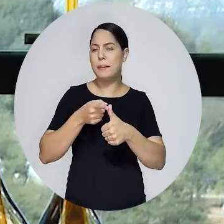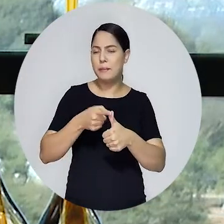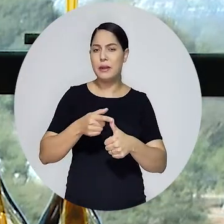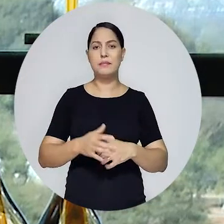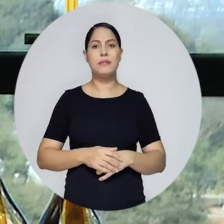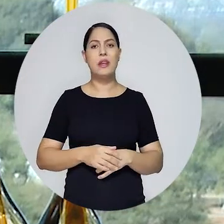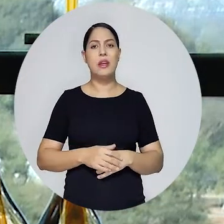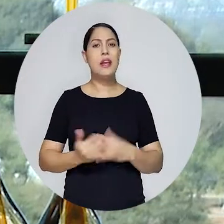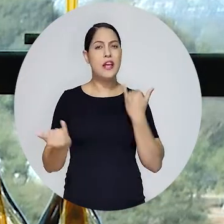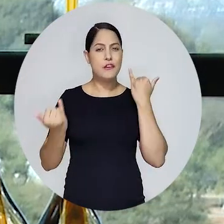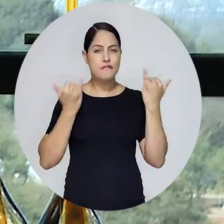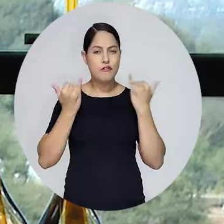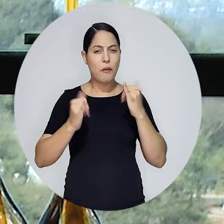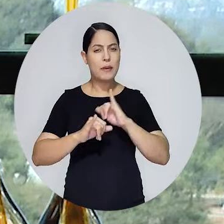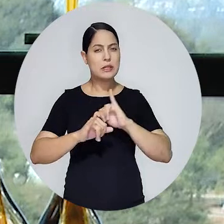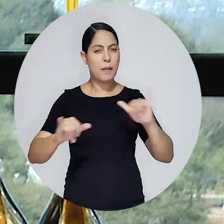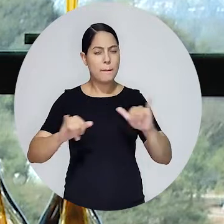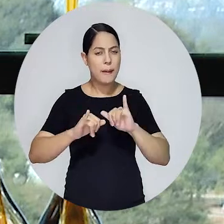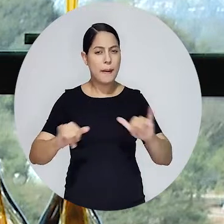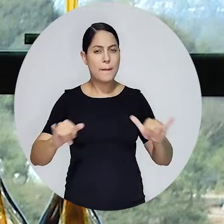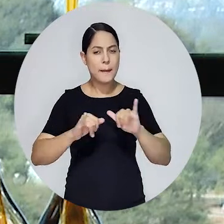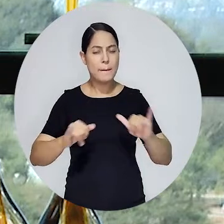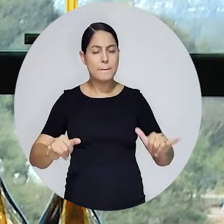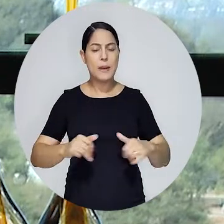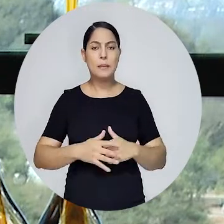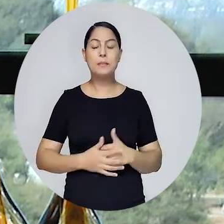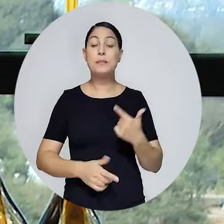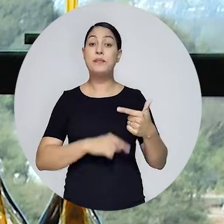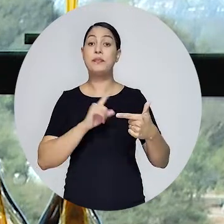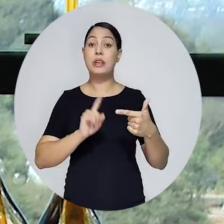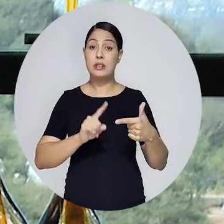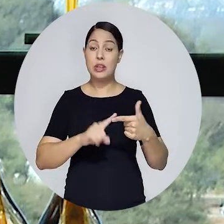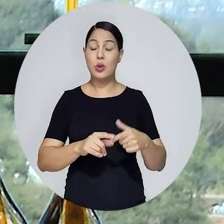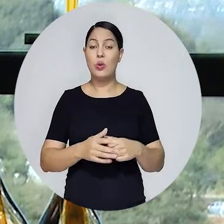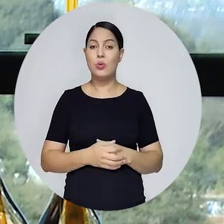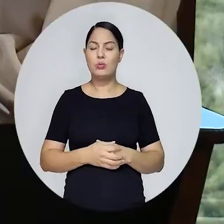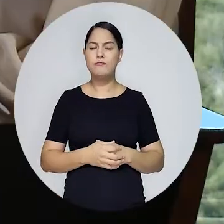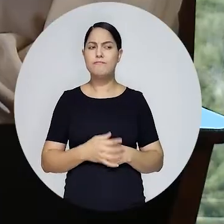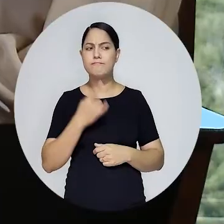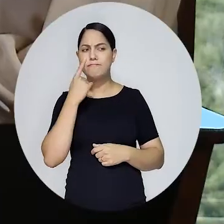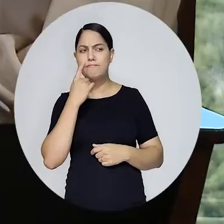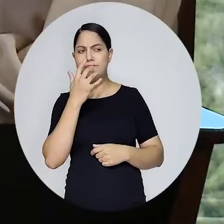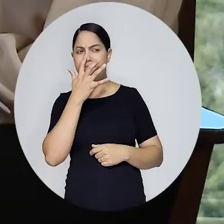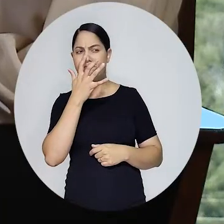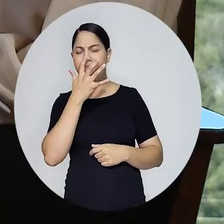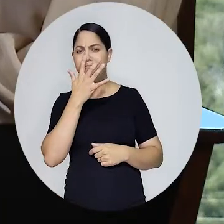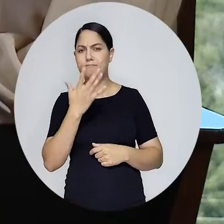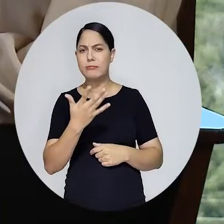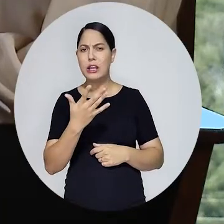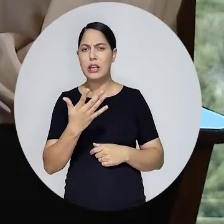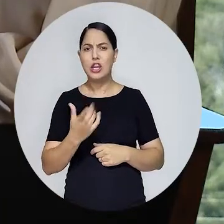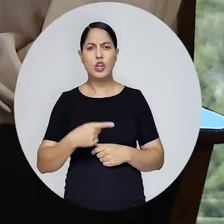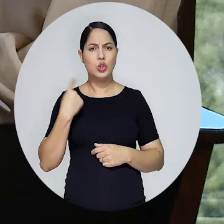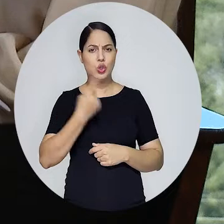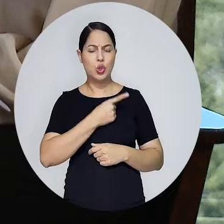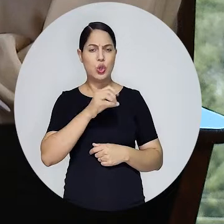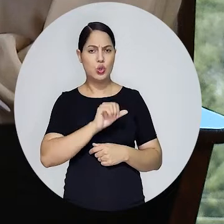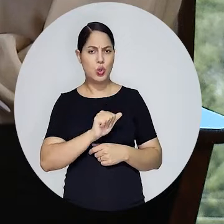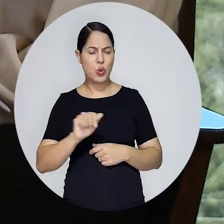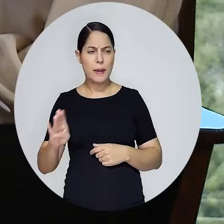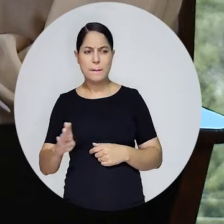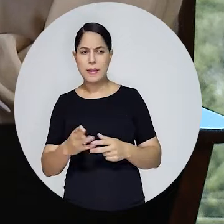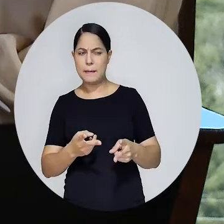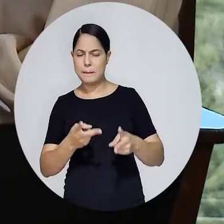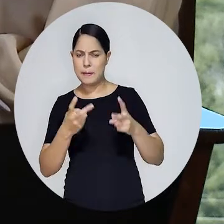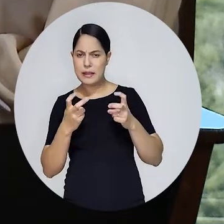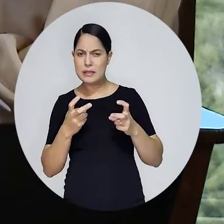informação, depois de ofícios aos órgãos responsáveis quando nós identificamos a violação